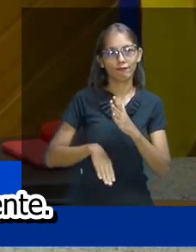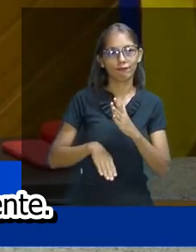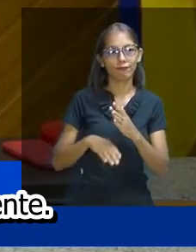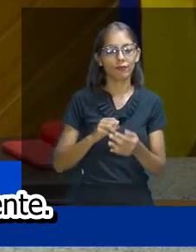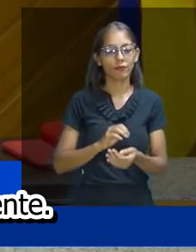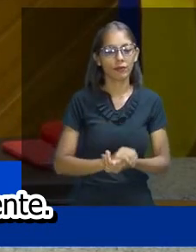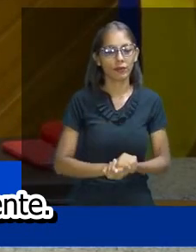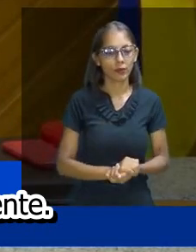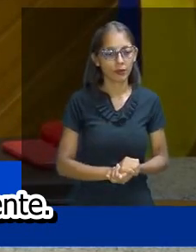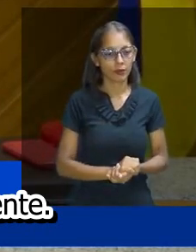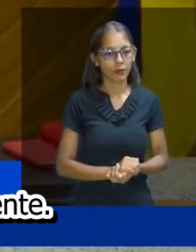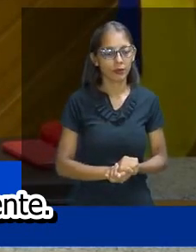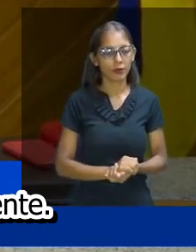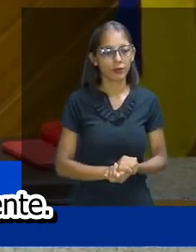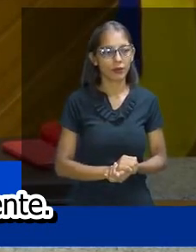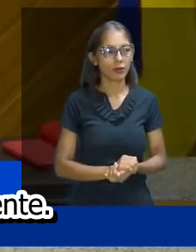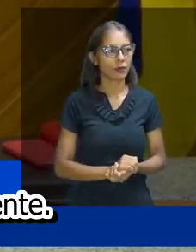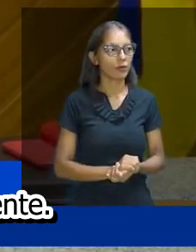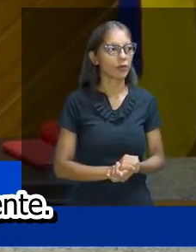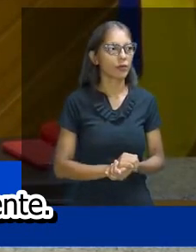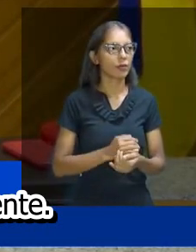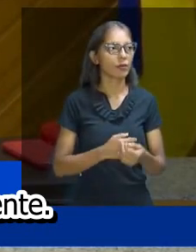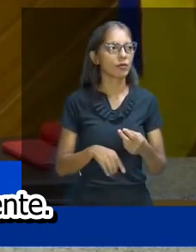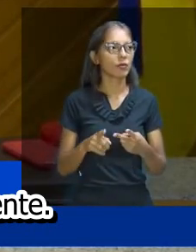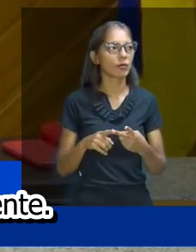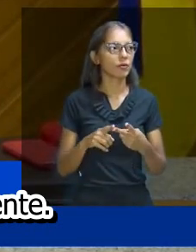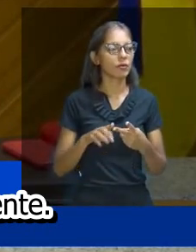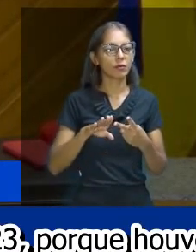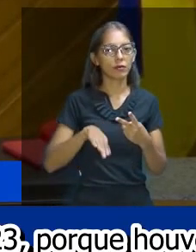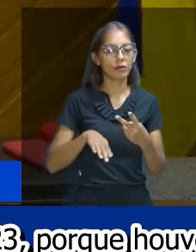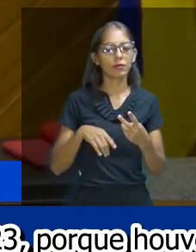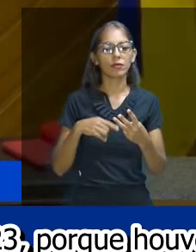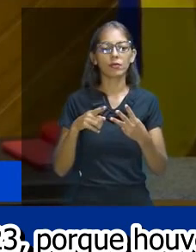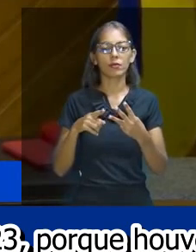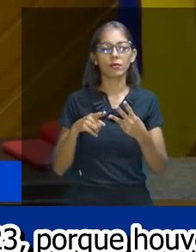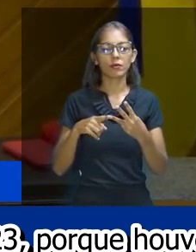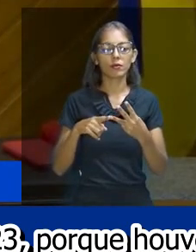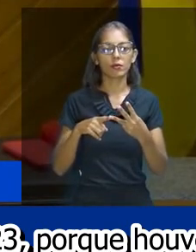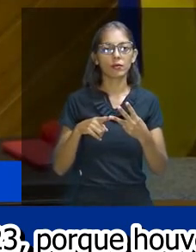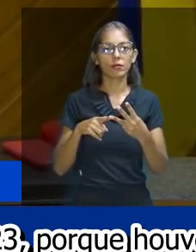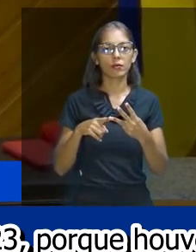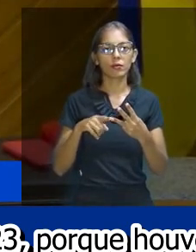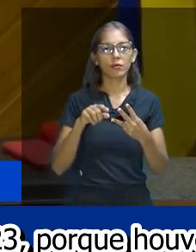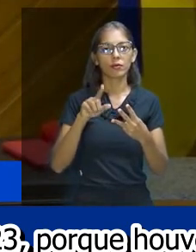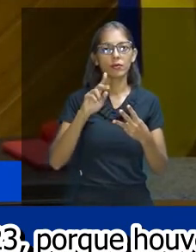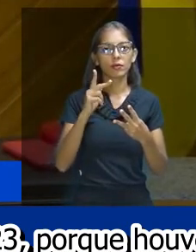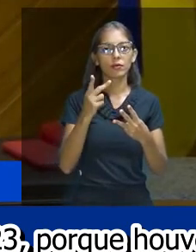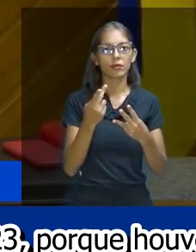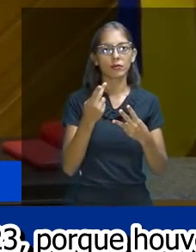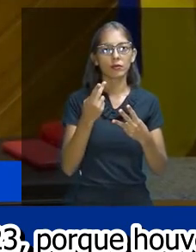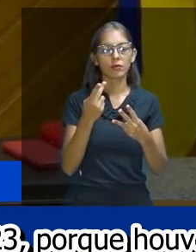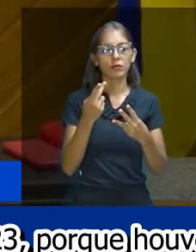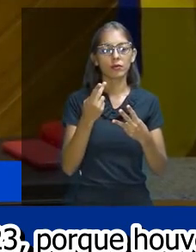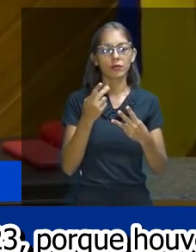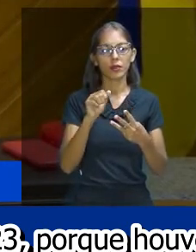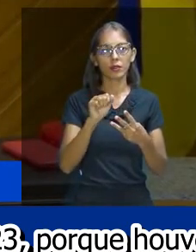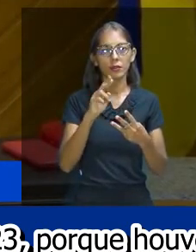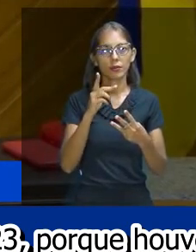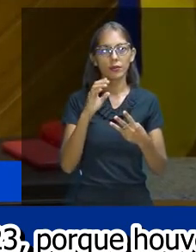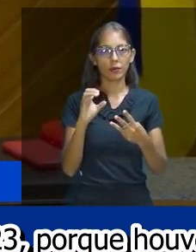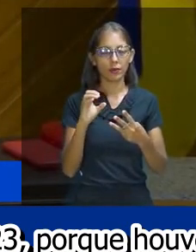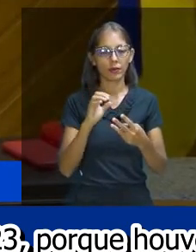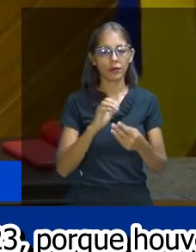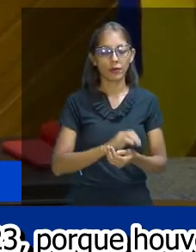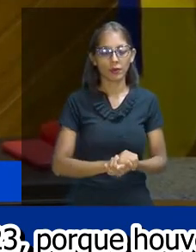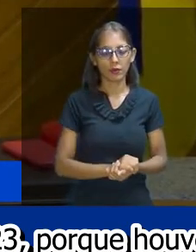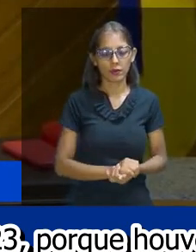justificadamente. O segundo também justificadamente retirado de pauta é o agravo regimental no HC 192 de